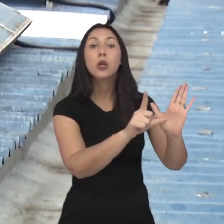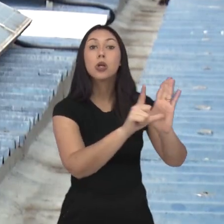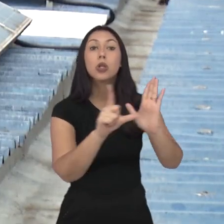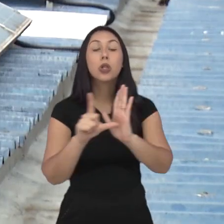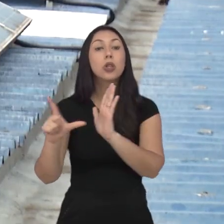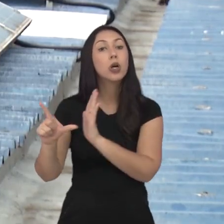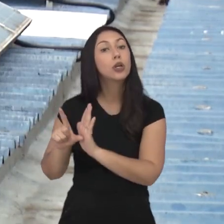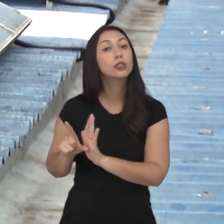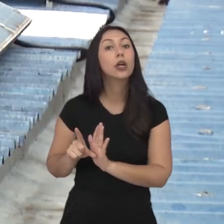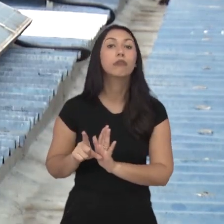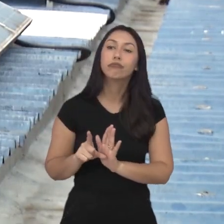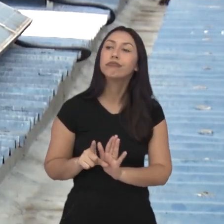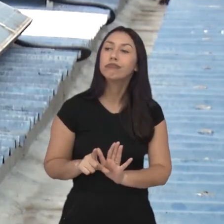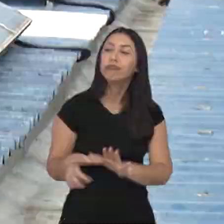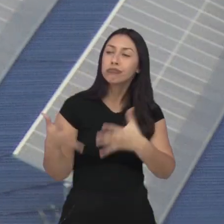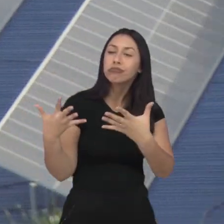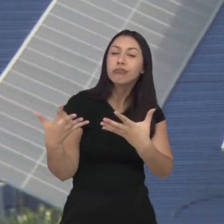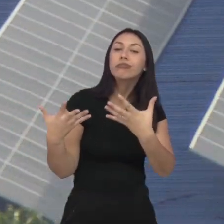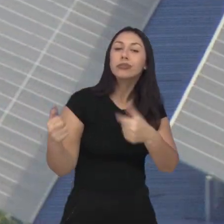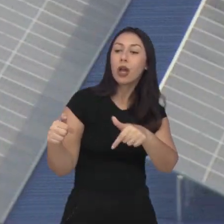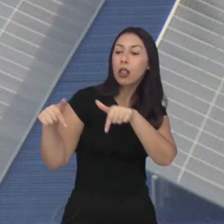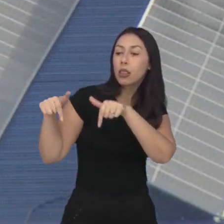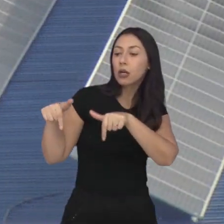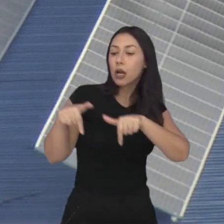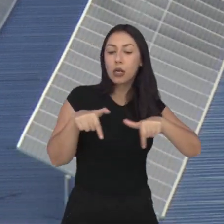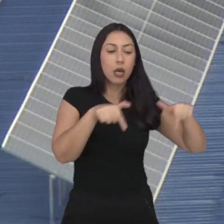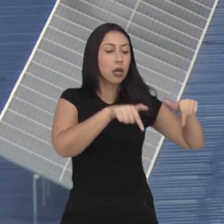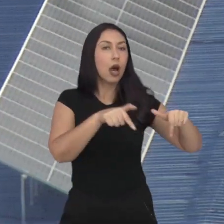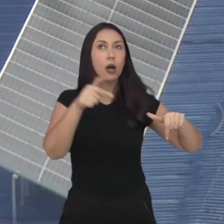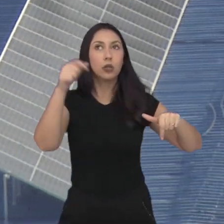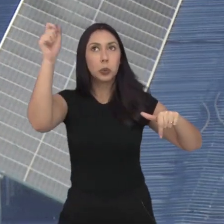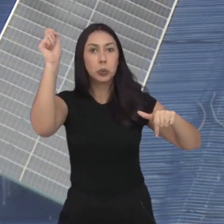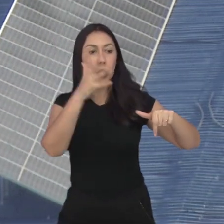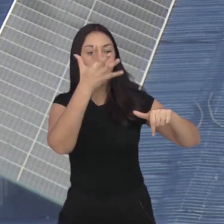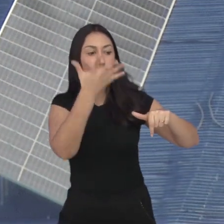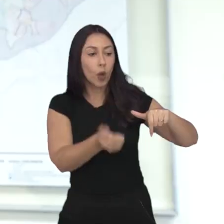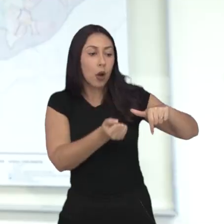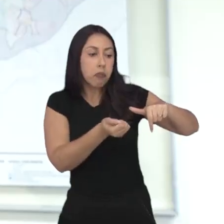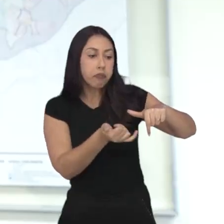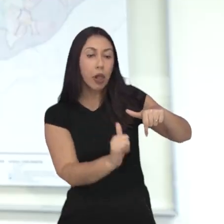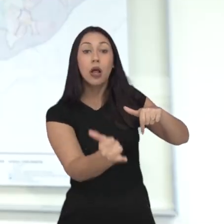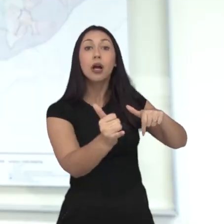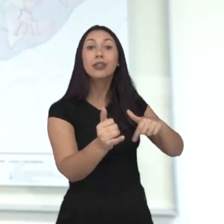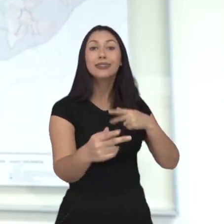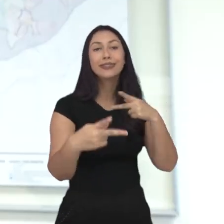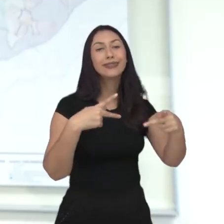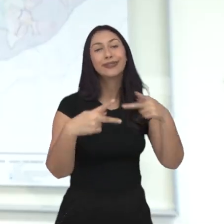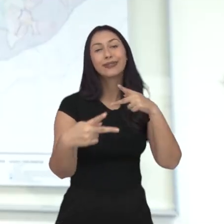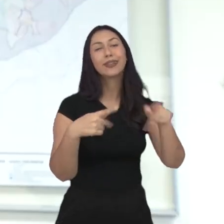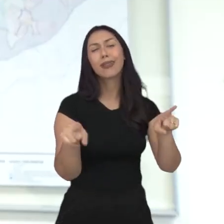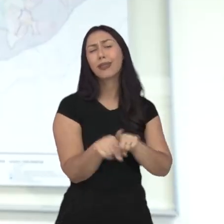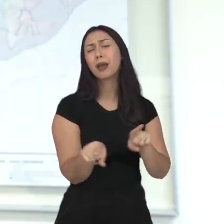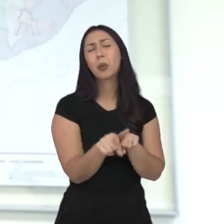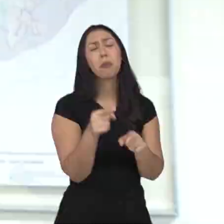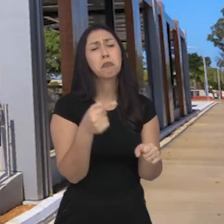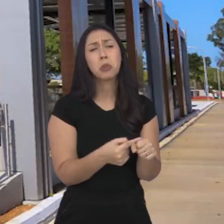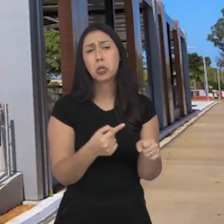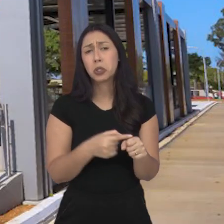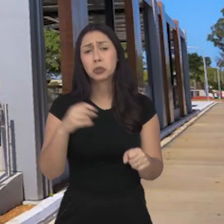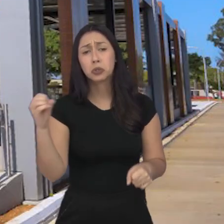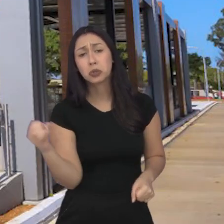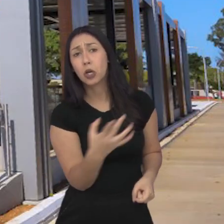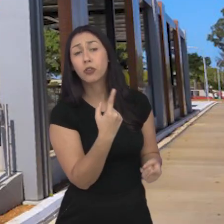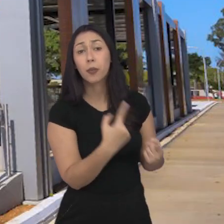adote os painéis fotovoltaicos, né, através do São José Solar. Né? São José será uma das cidades inovadoras também